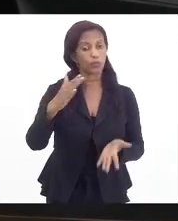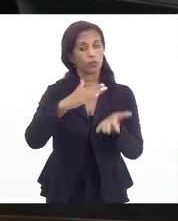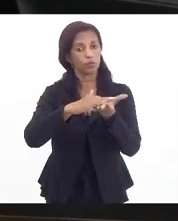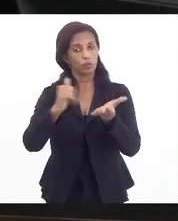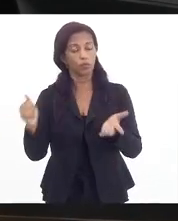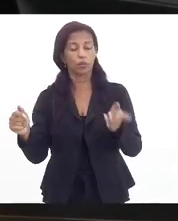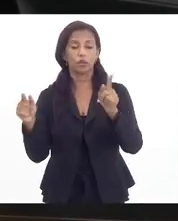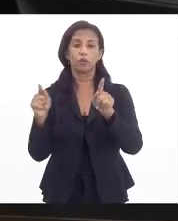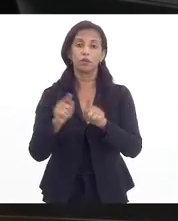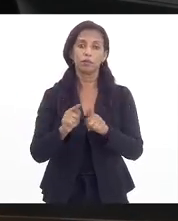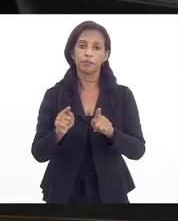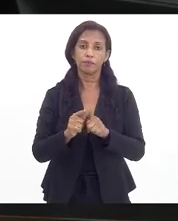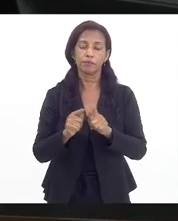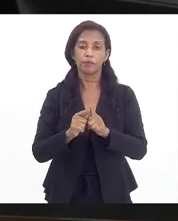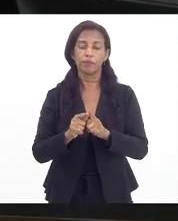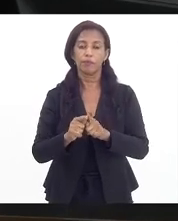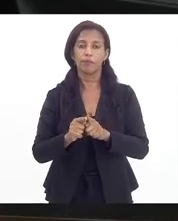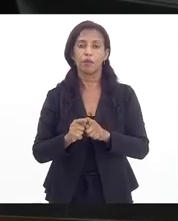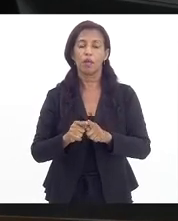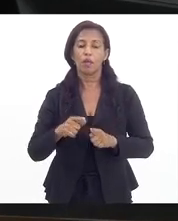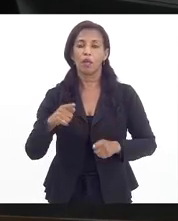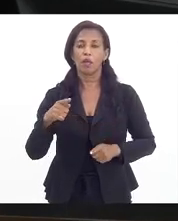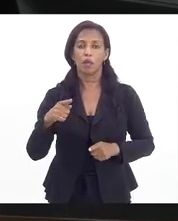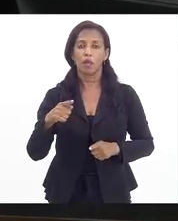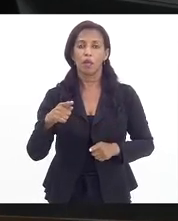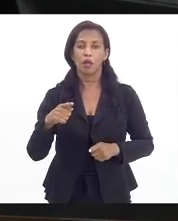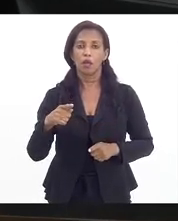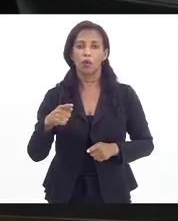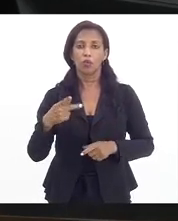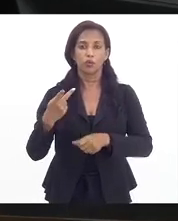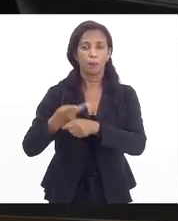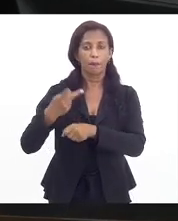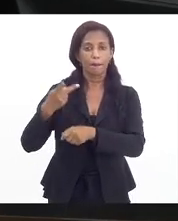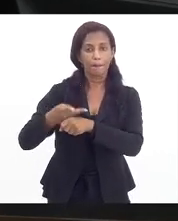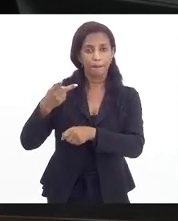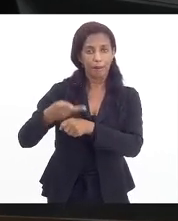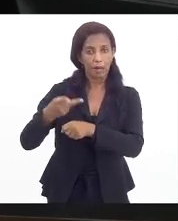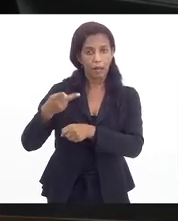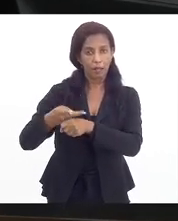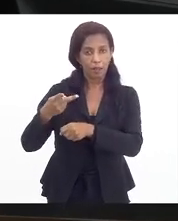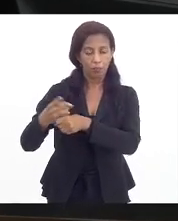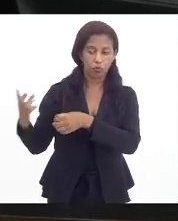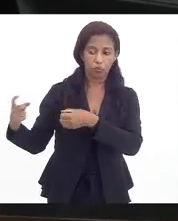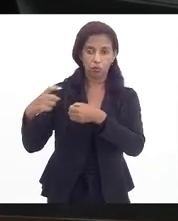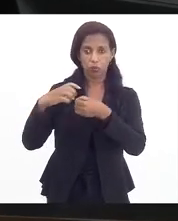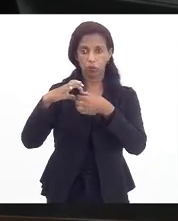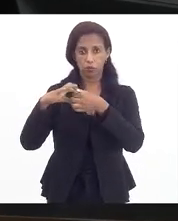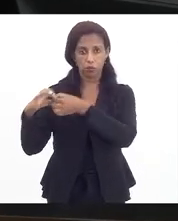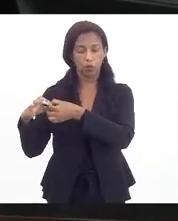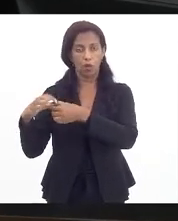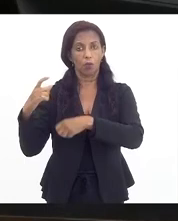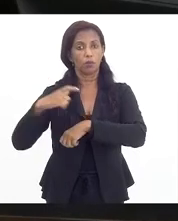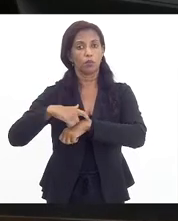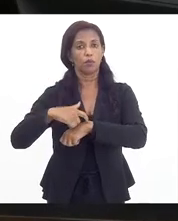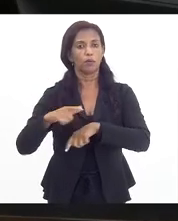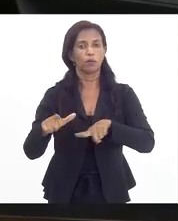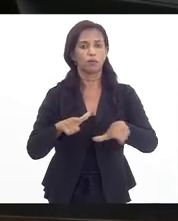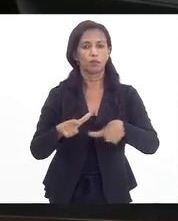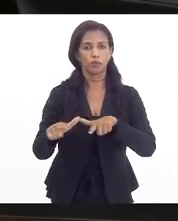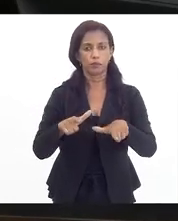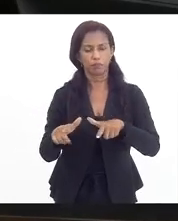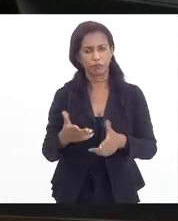spurgle as promoções e progressões vinculados exclusivamente ao tempo de serviço